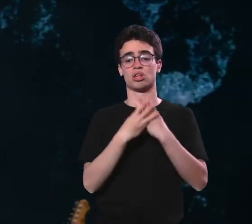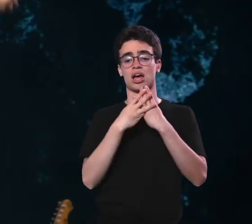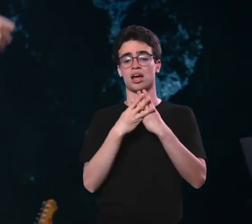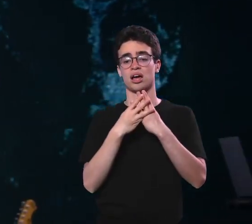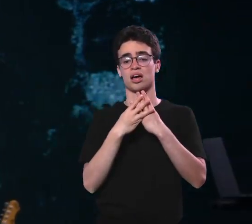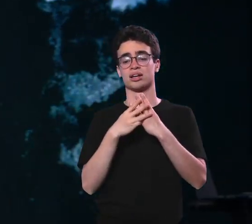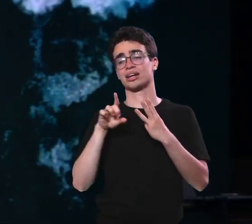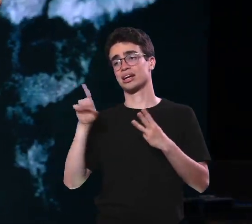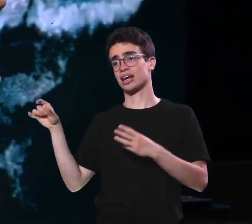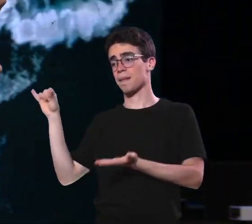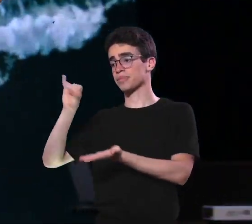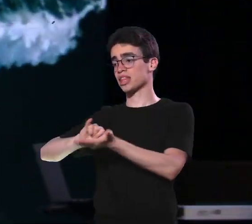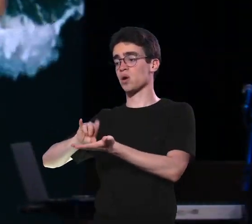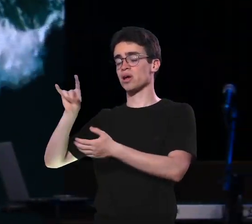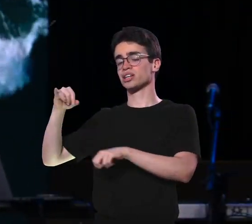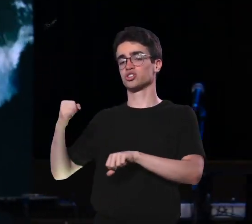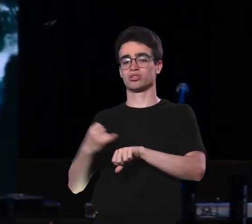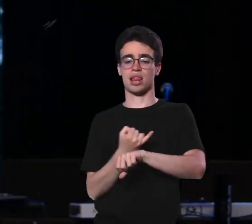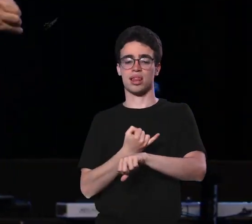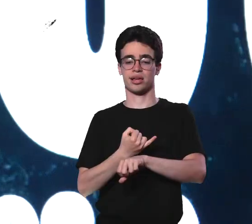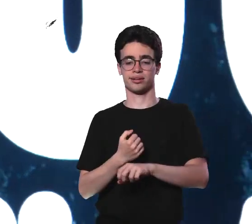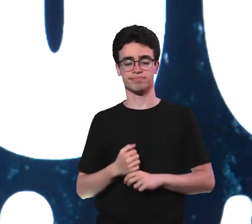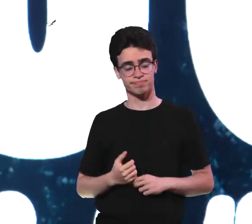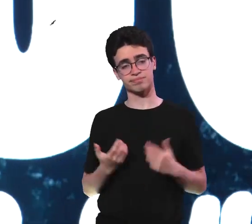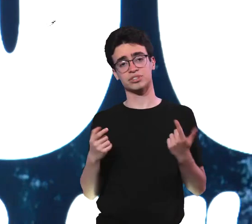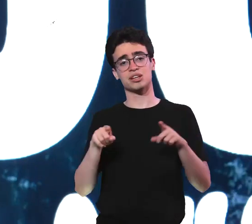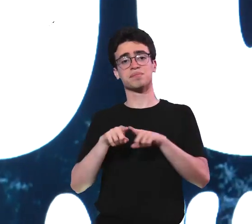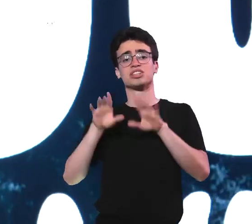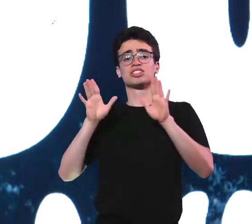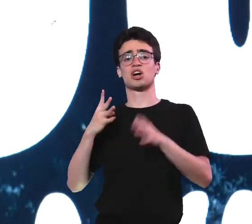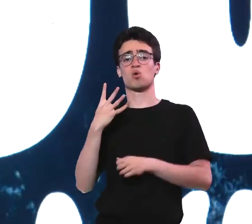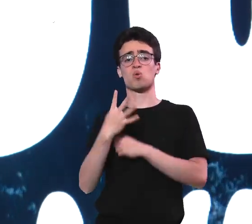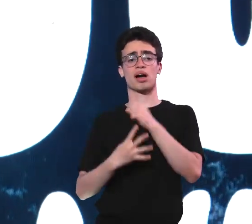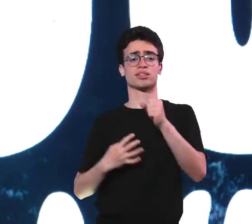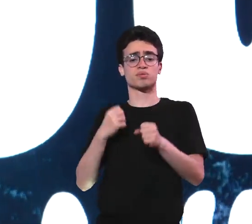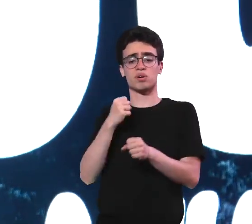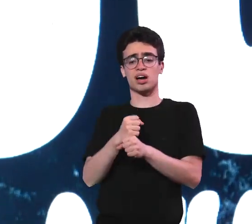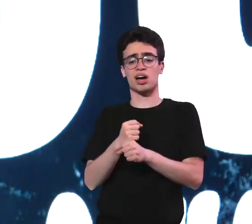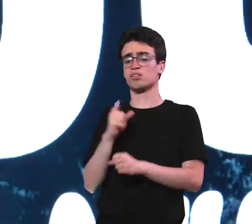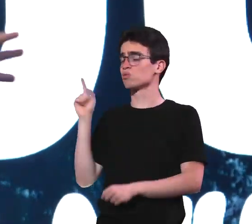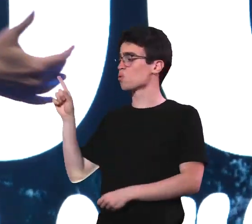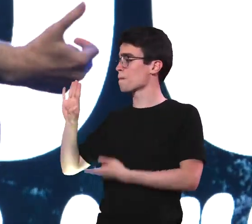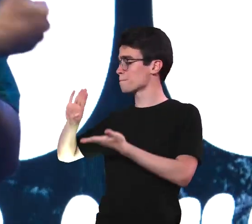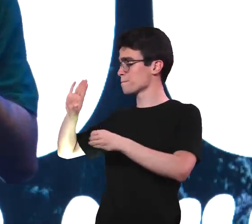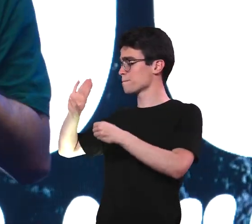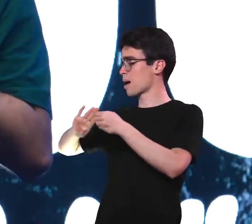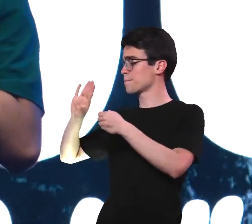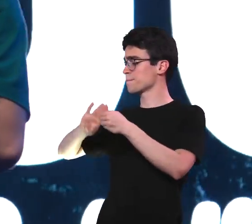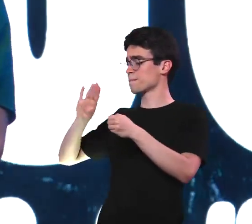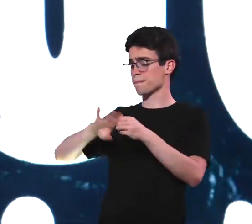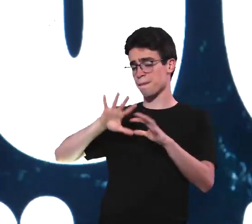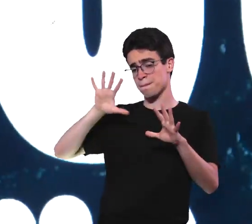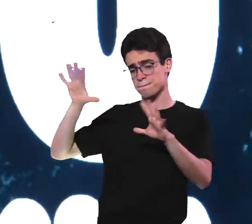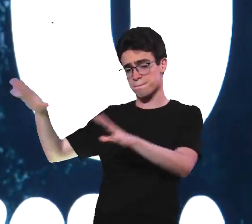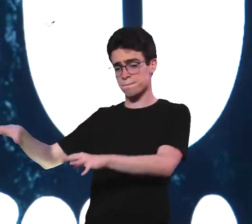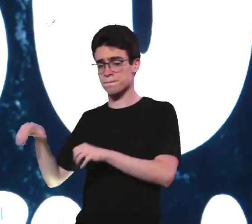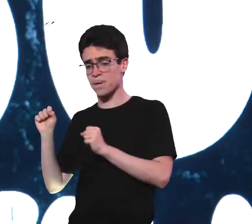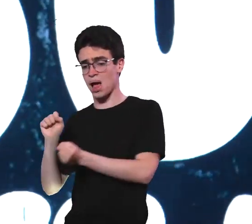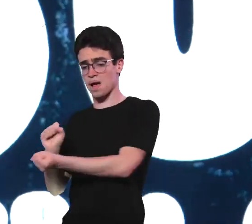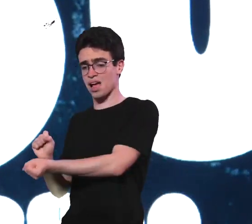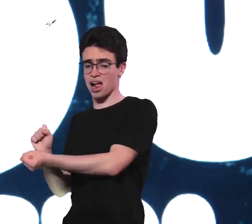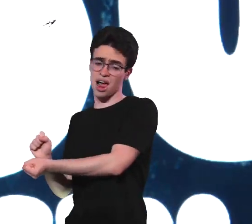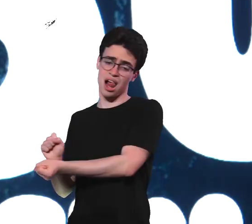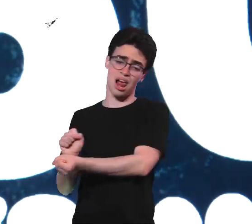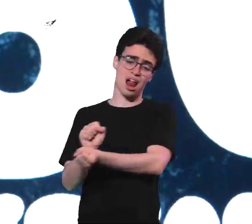capital era Jerusalém. E já fazia 4 anos que os babilônios tinham pego os israelitas e levados para a